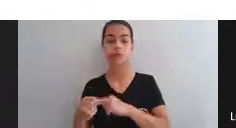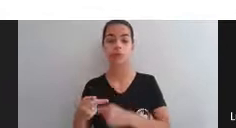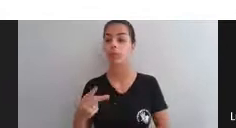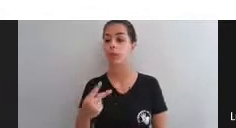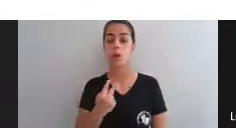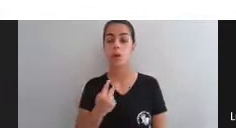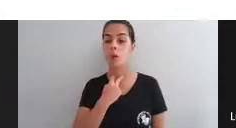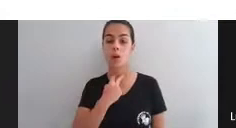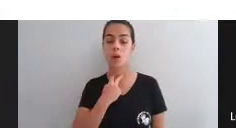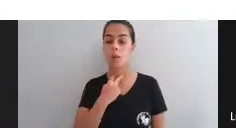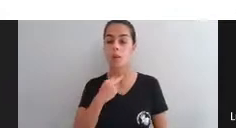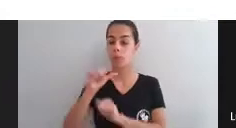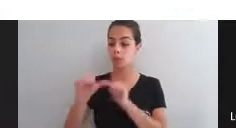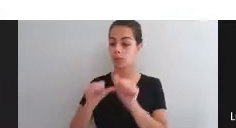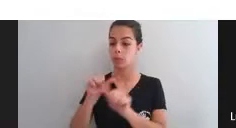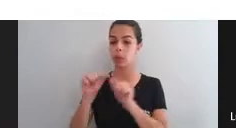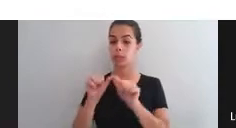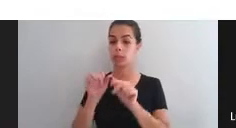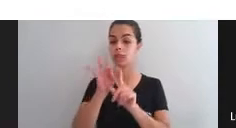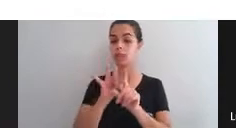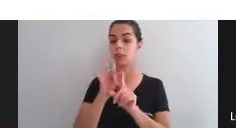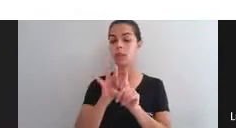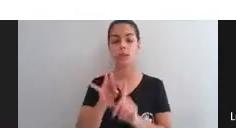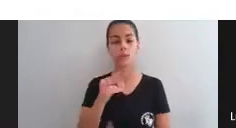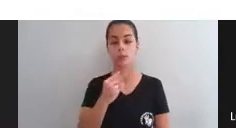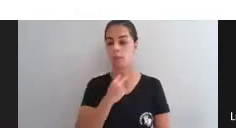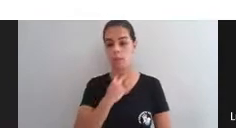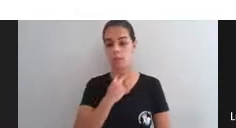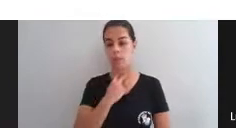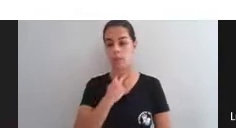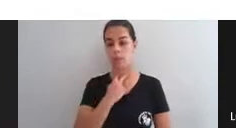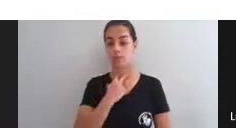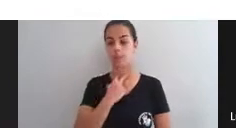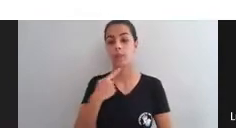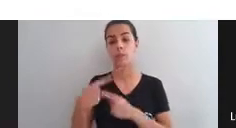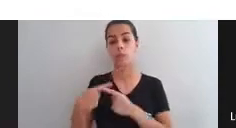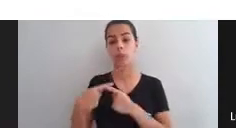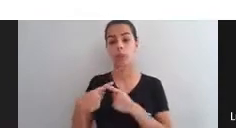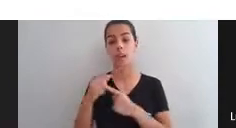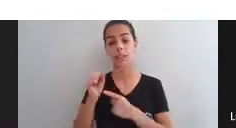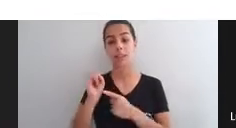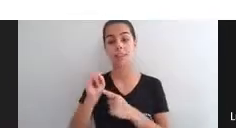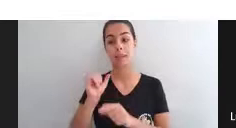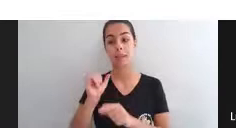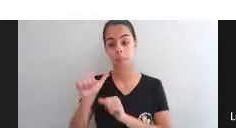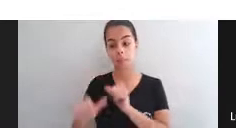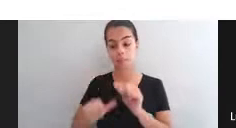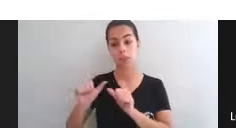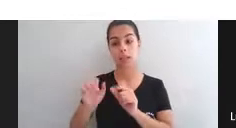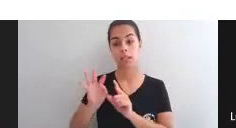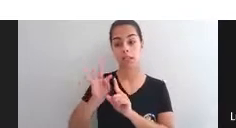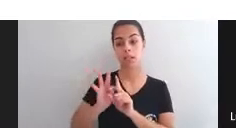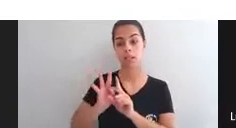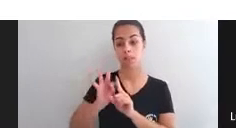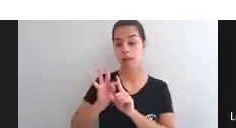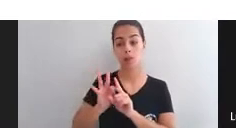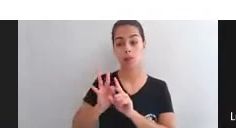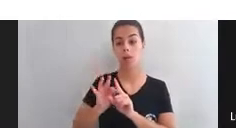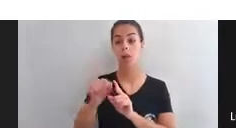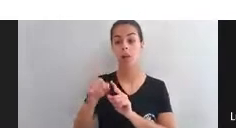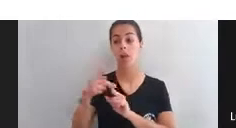ter mudança de temperatura. Porque se tiver mudança de temperatura, o processo vai ser irreversível,